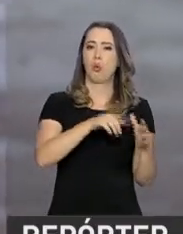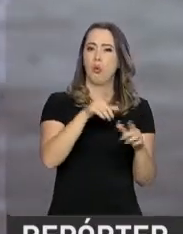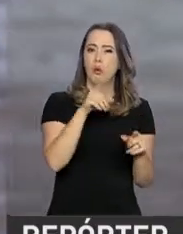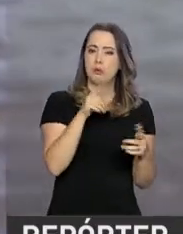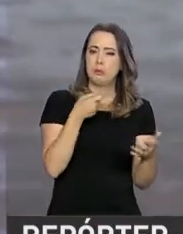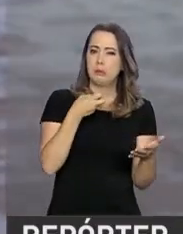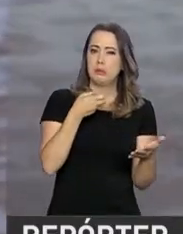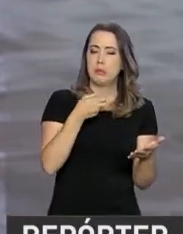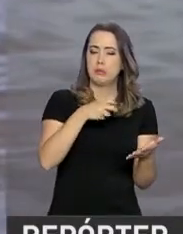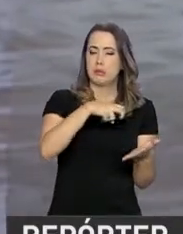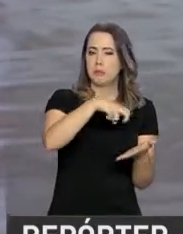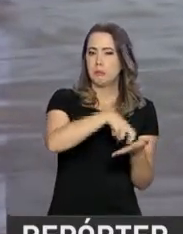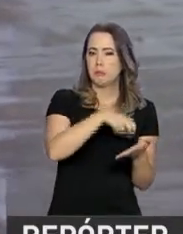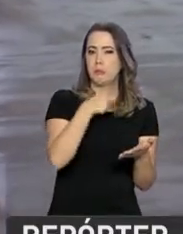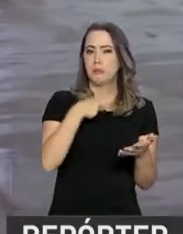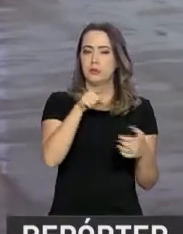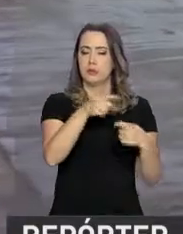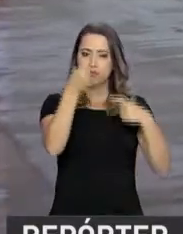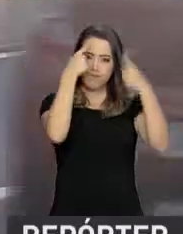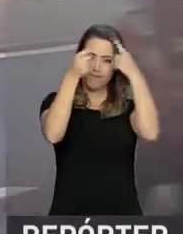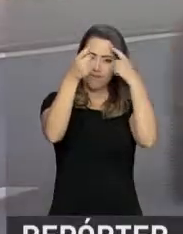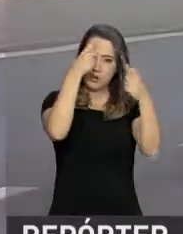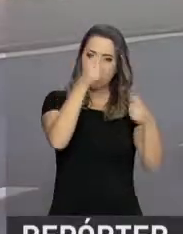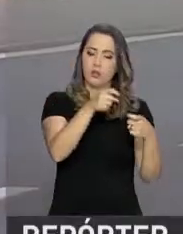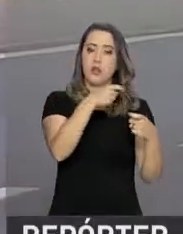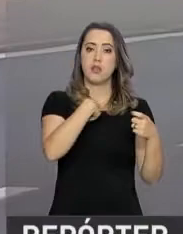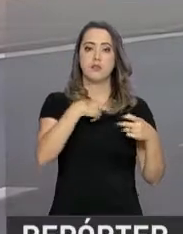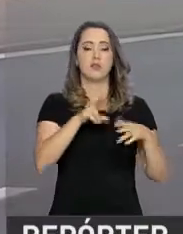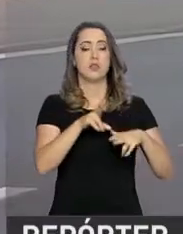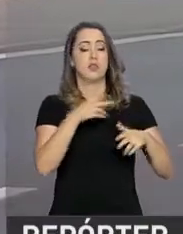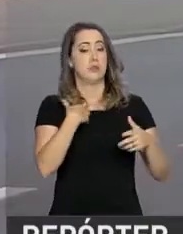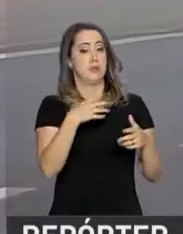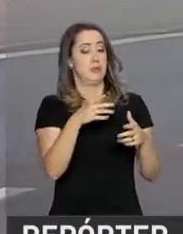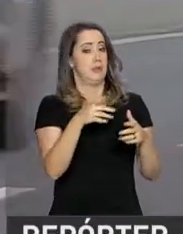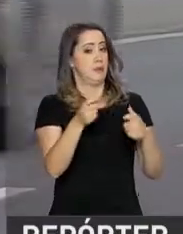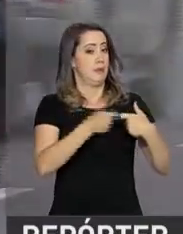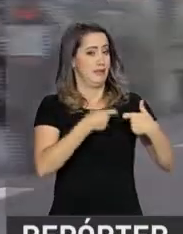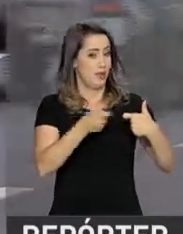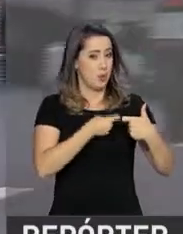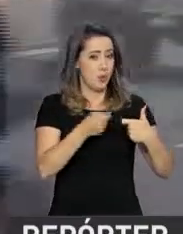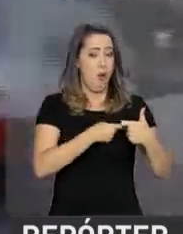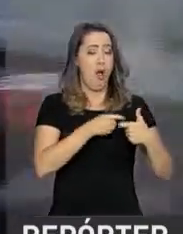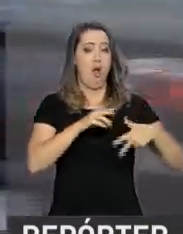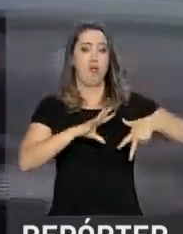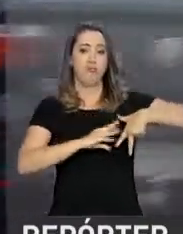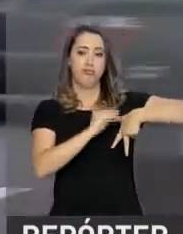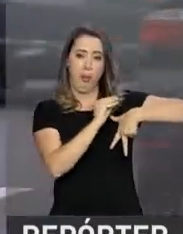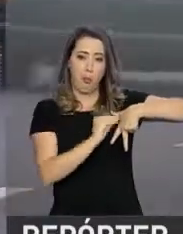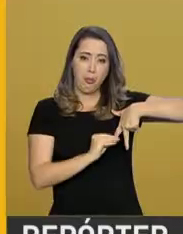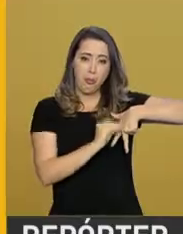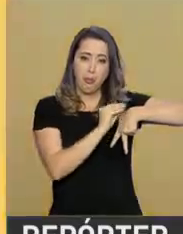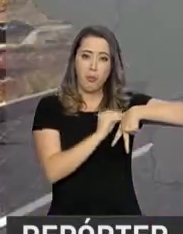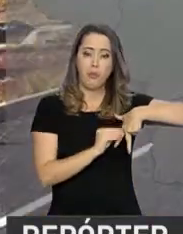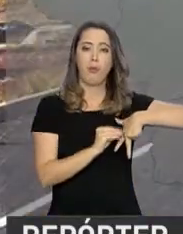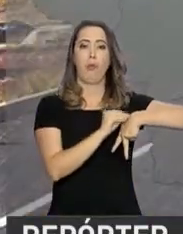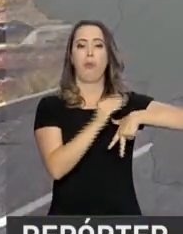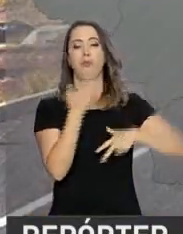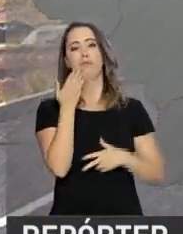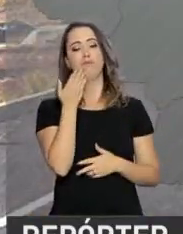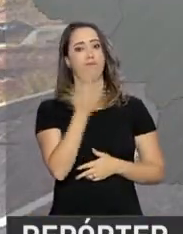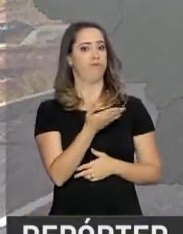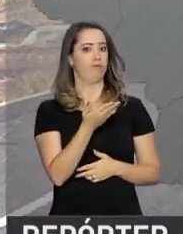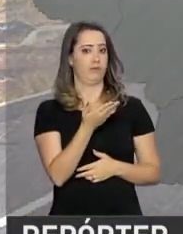exploração sexual. E é nas rodovias que esses jovens viram presas fáceis de exploradores sexuais. De acordo